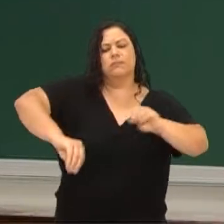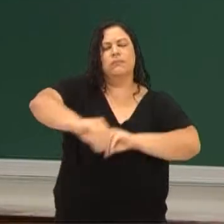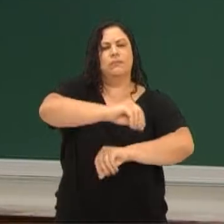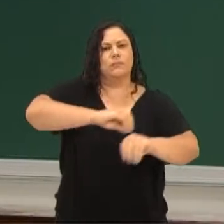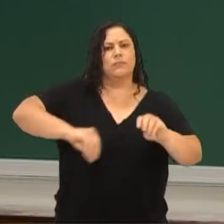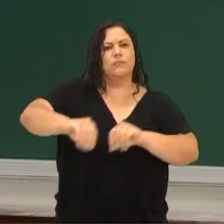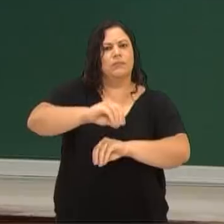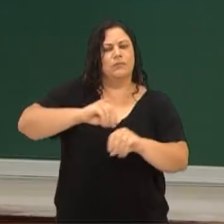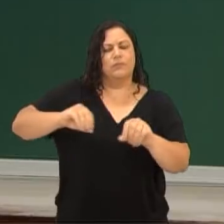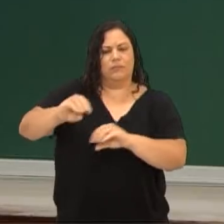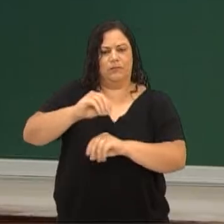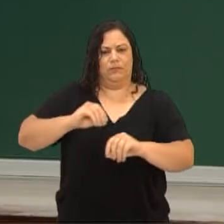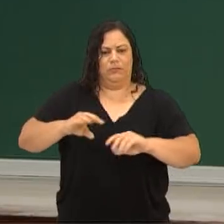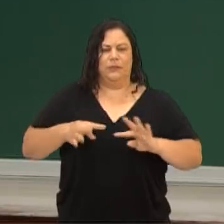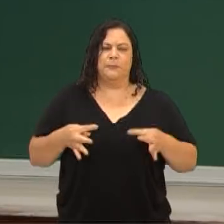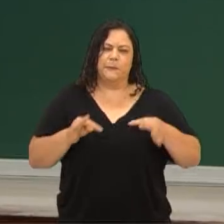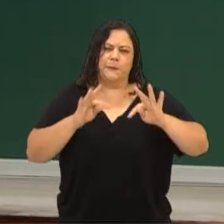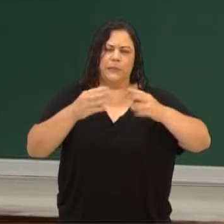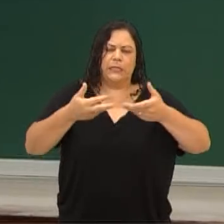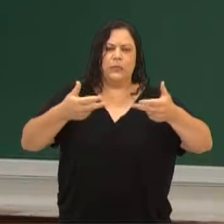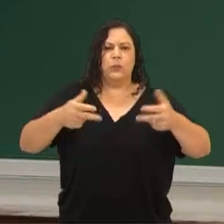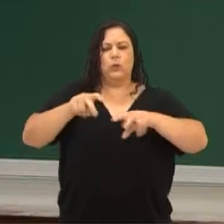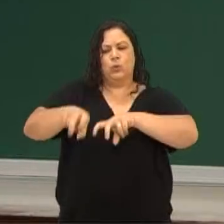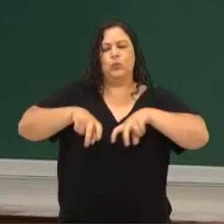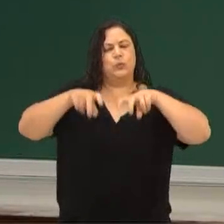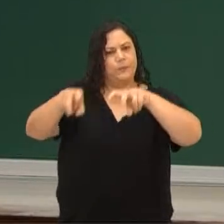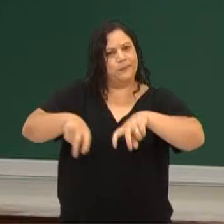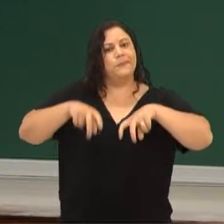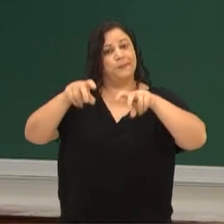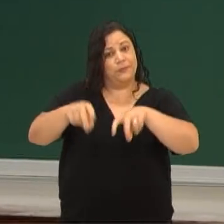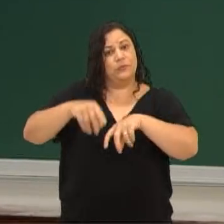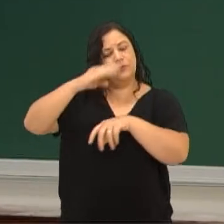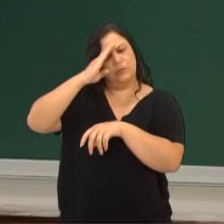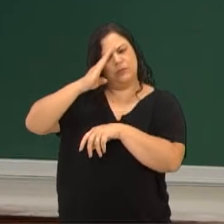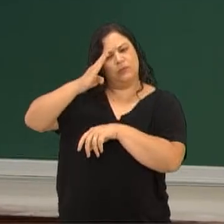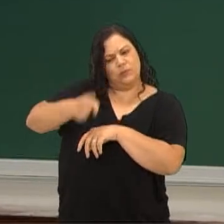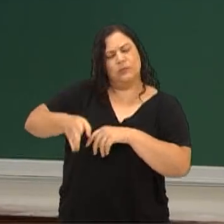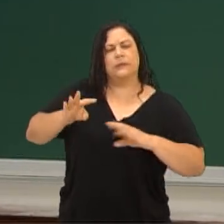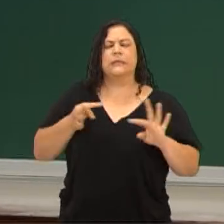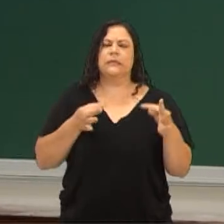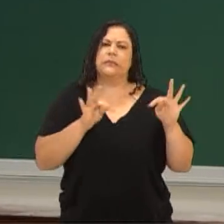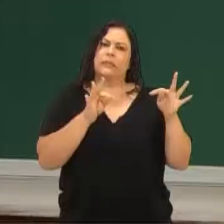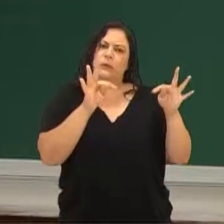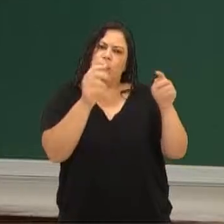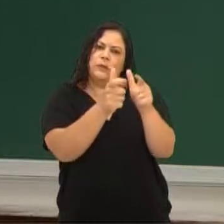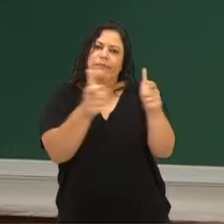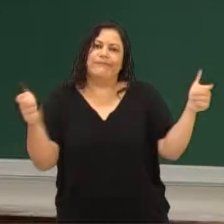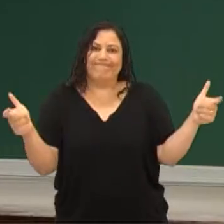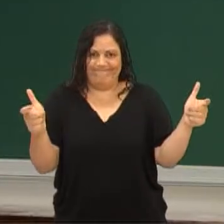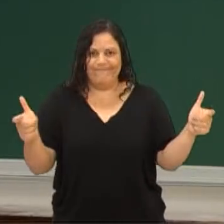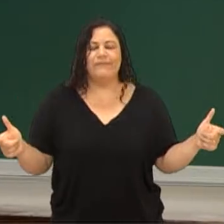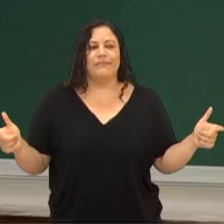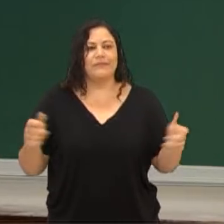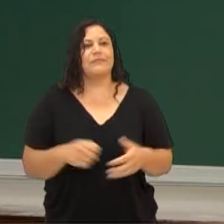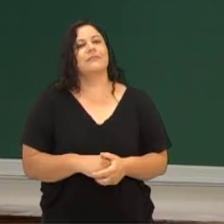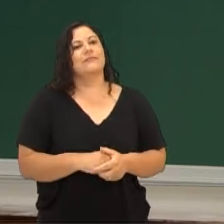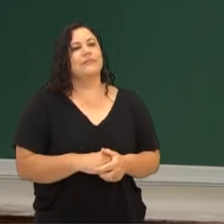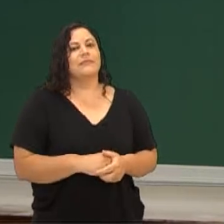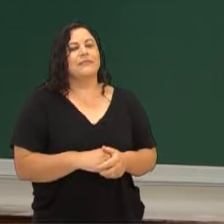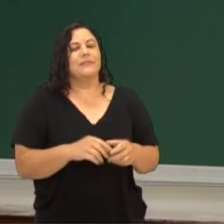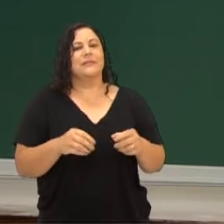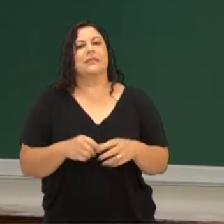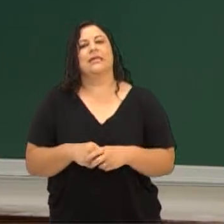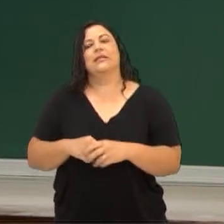essa infraestrutura agrícola, né, que eles cultivem com mais precisão, com mais tecnologia, na verdade. Aumenta o rendimento,